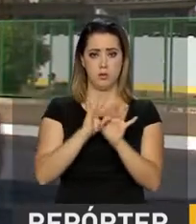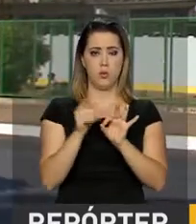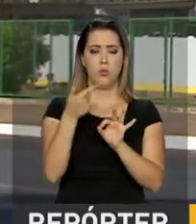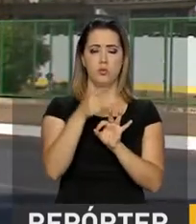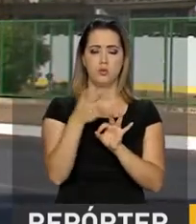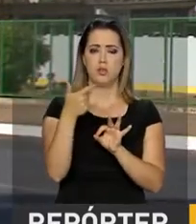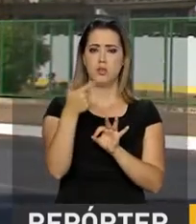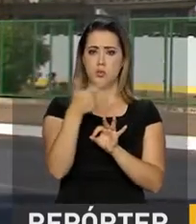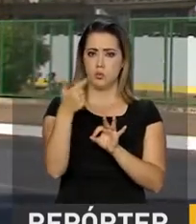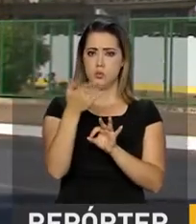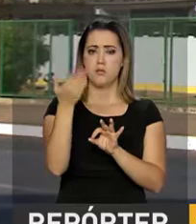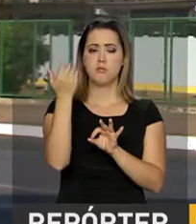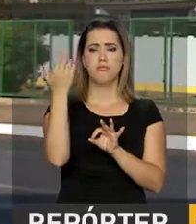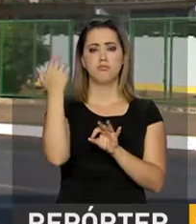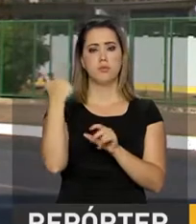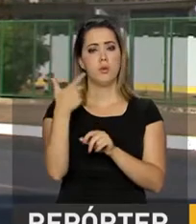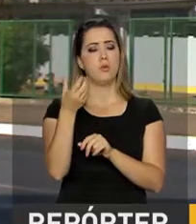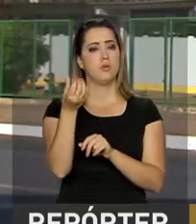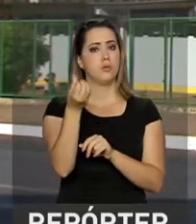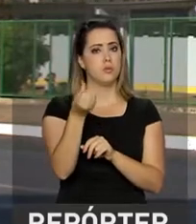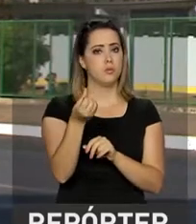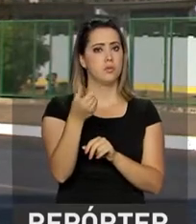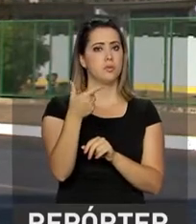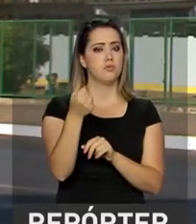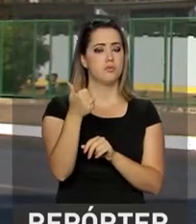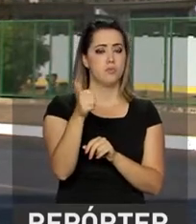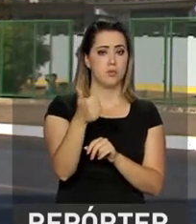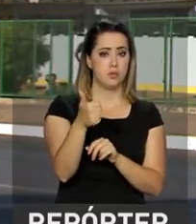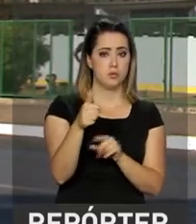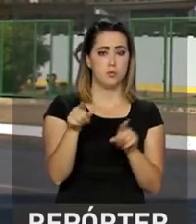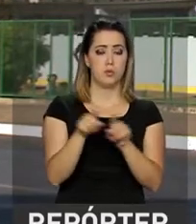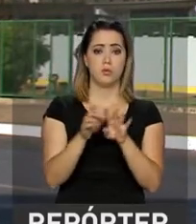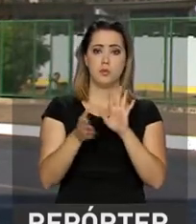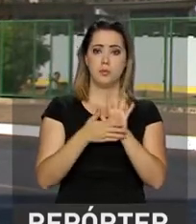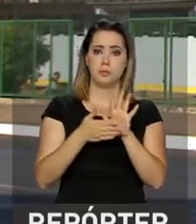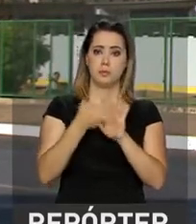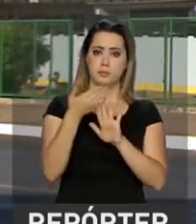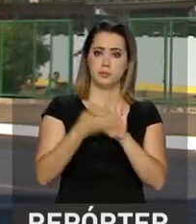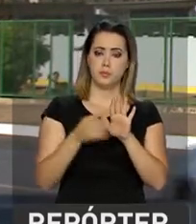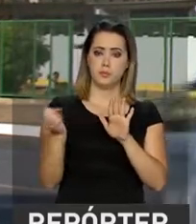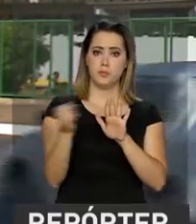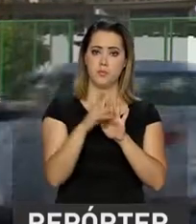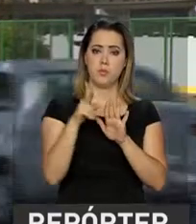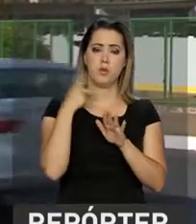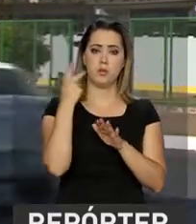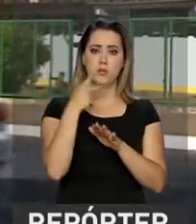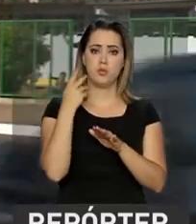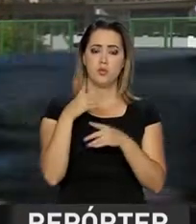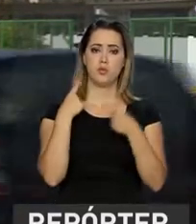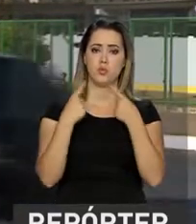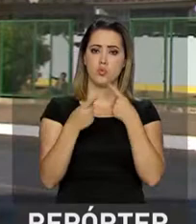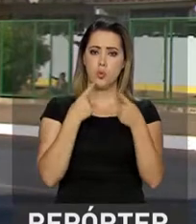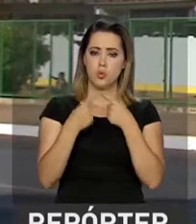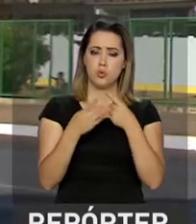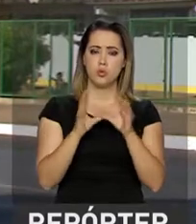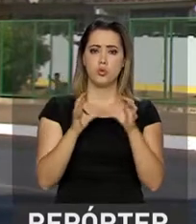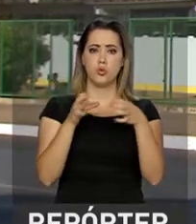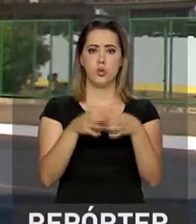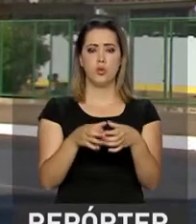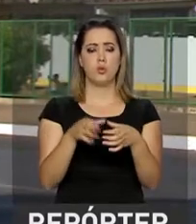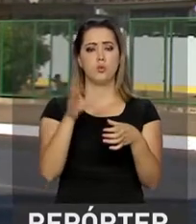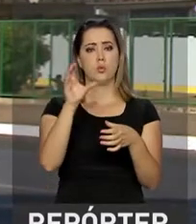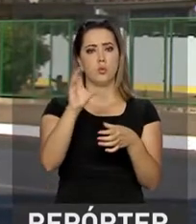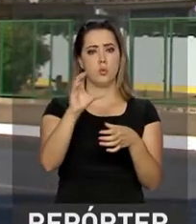duas foram realizadas em 2006 e 2011 a proposta da nova política foi discutida no conselho nacional de saúde